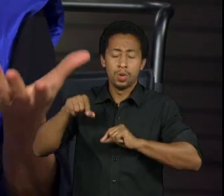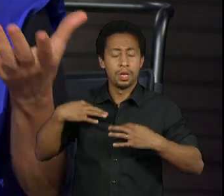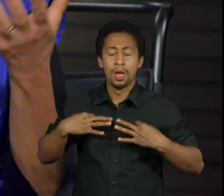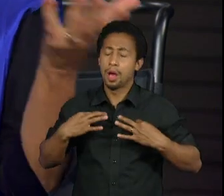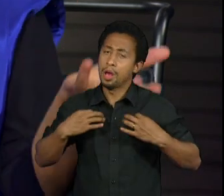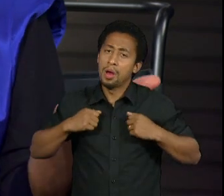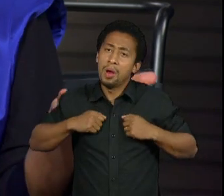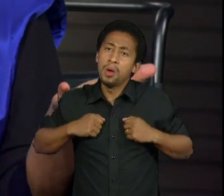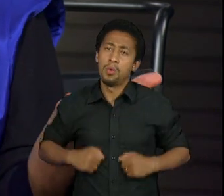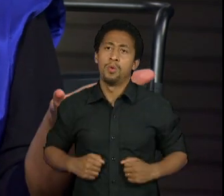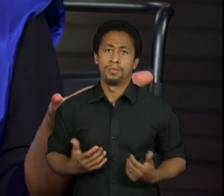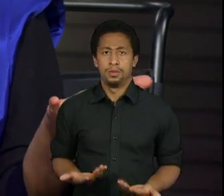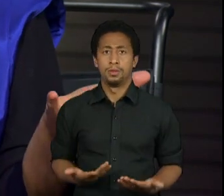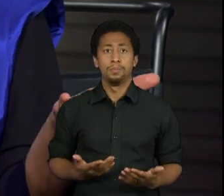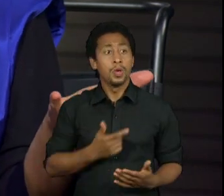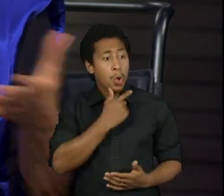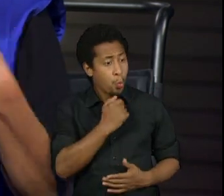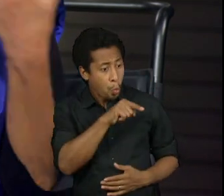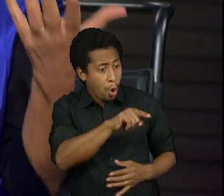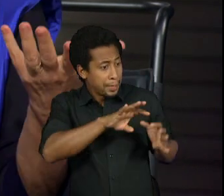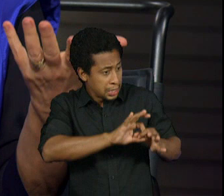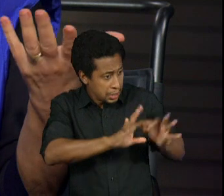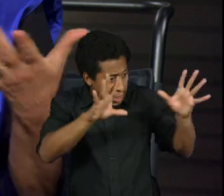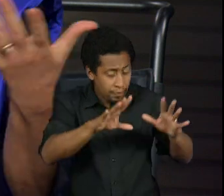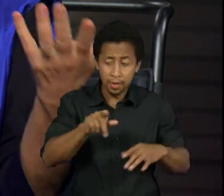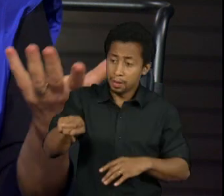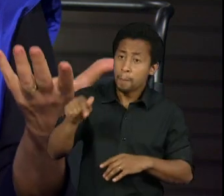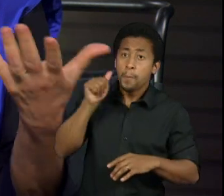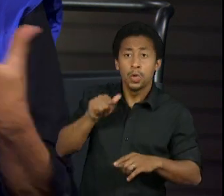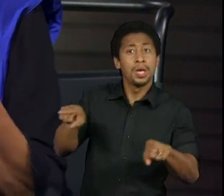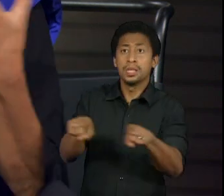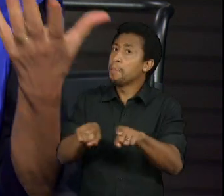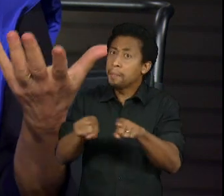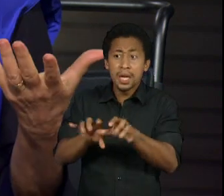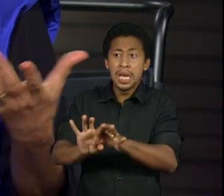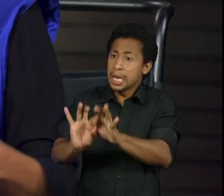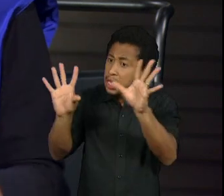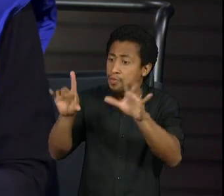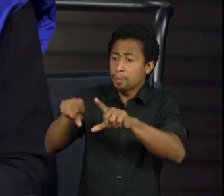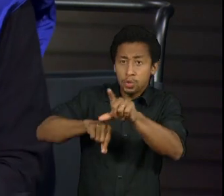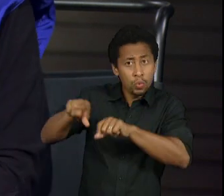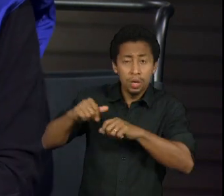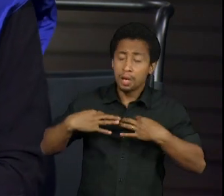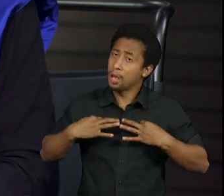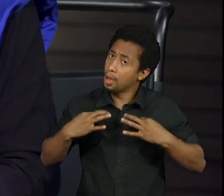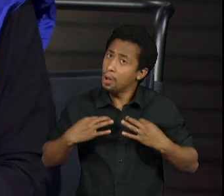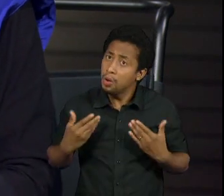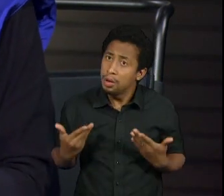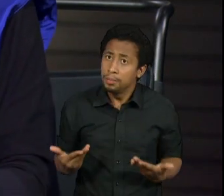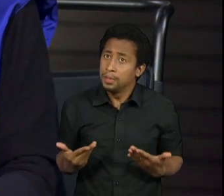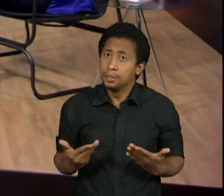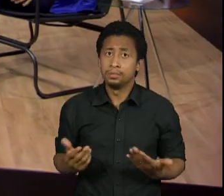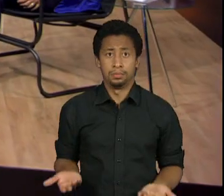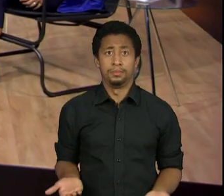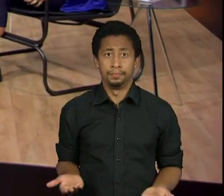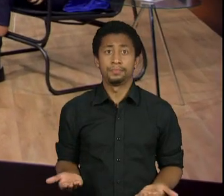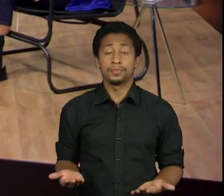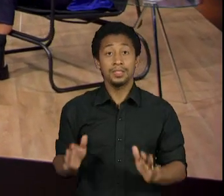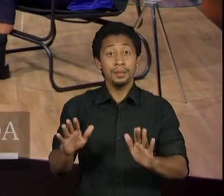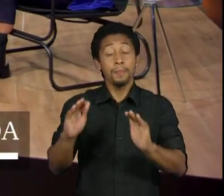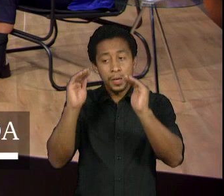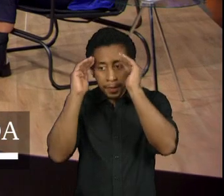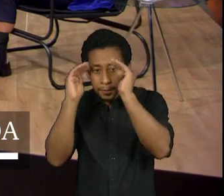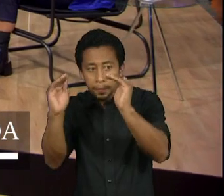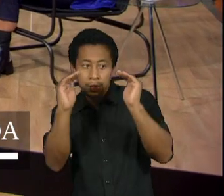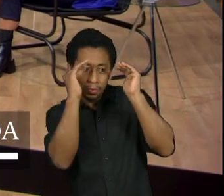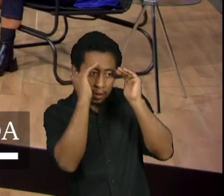mulher, por outro lado, tem o direito dela de estar se expressando da maneira que ela quiser, sempre em respeito ao outro.